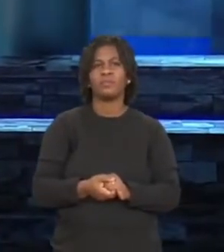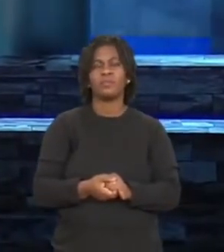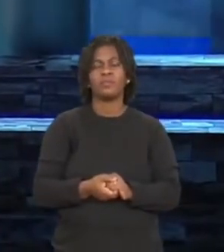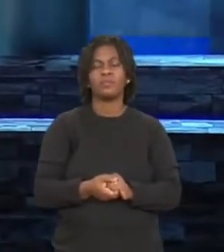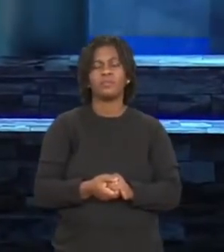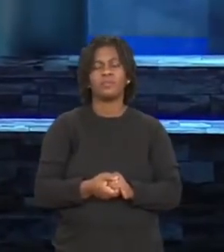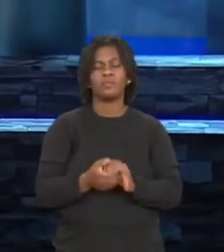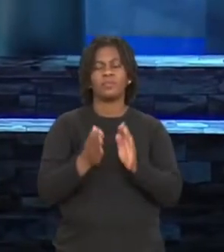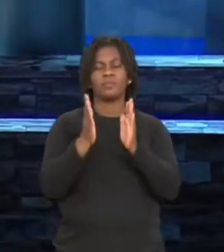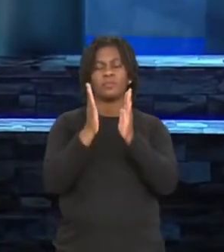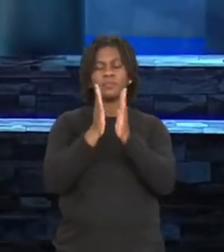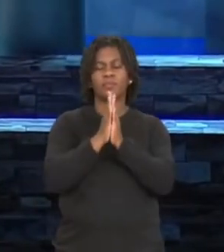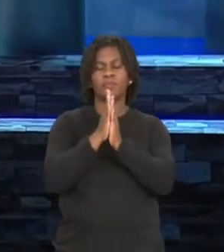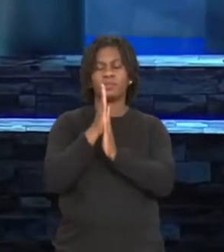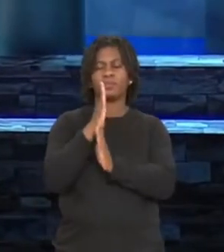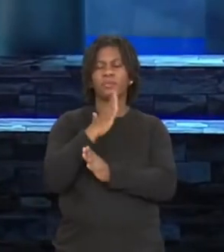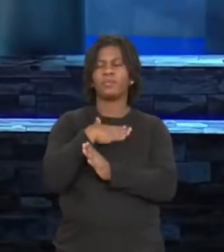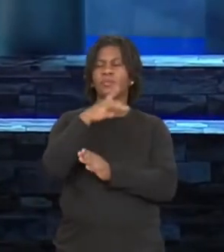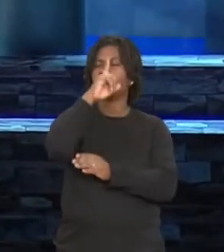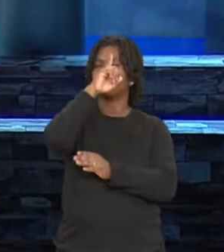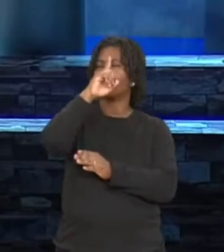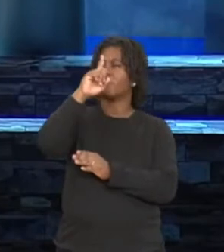Meu Pai.